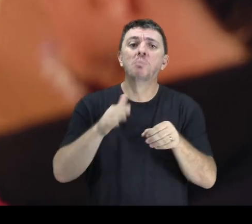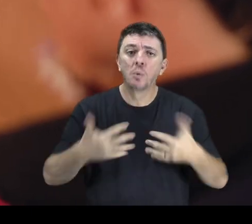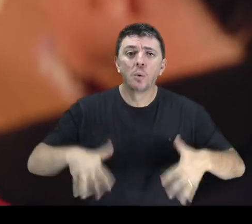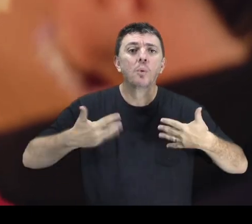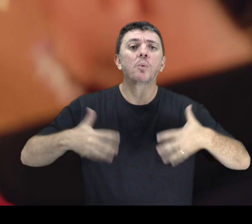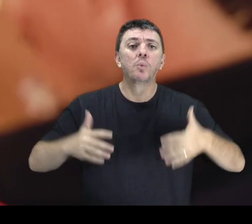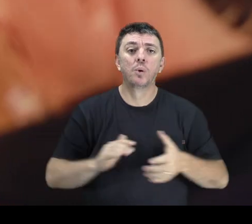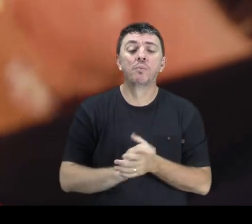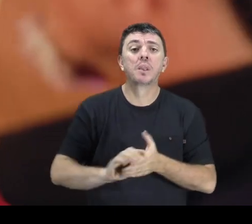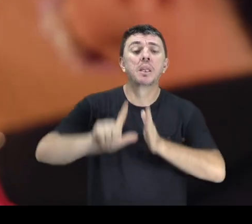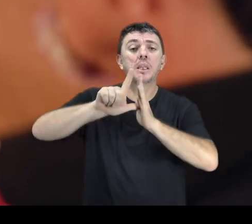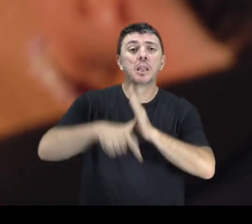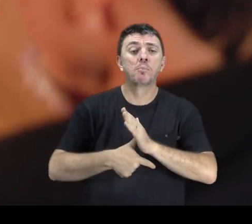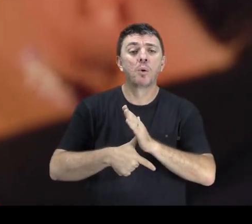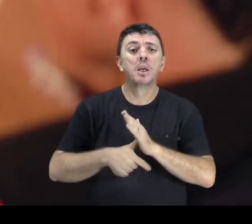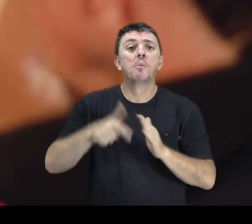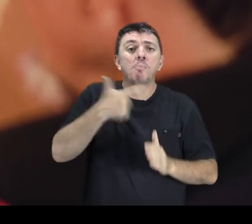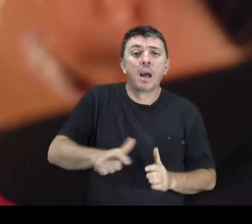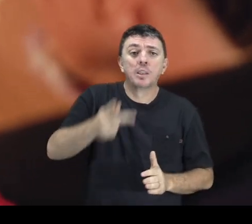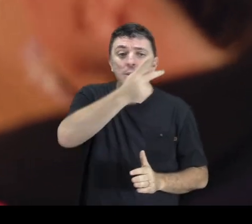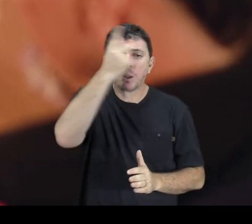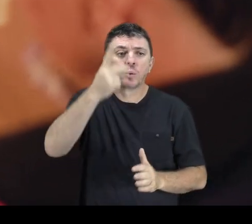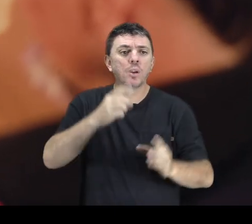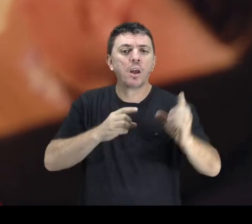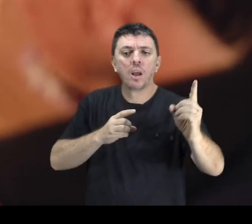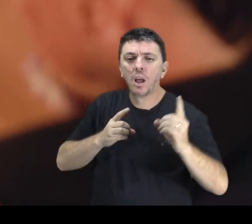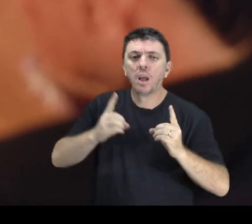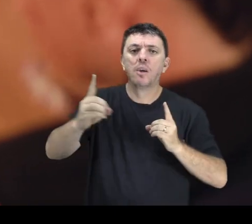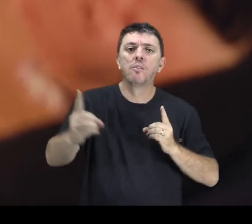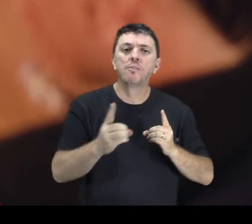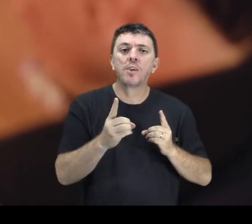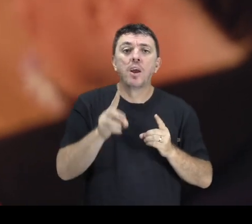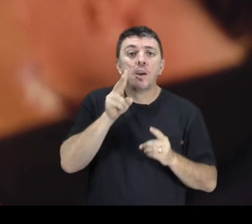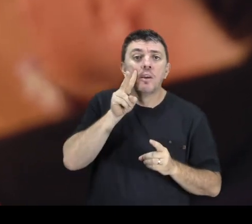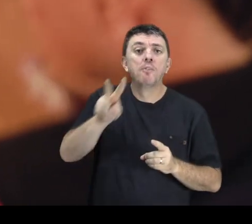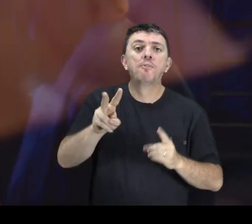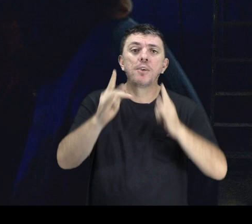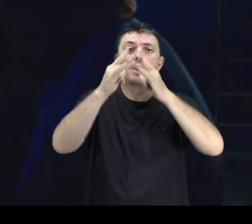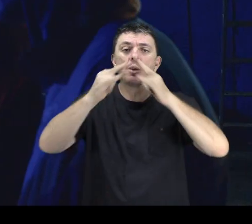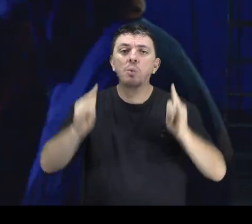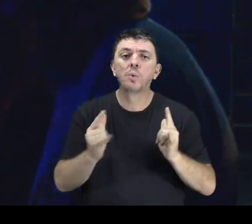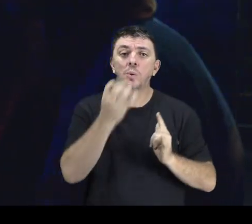porque via, assistia o espetáculo e vinha para o circo porque queria fazer igual.